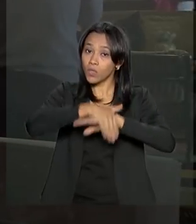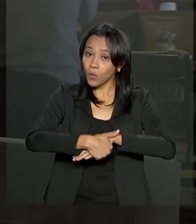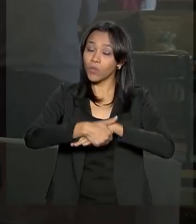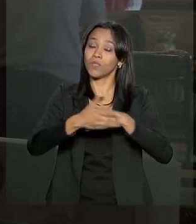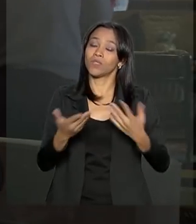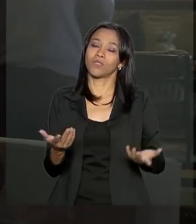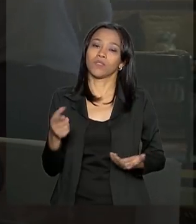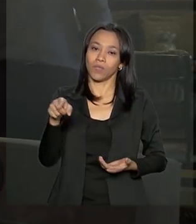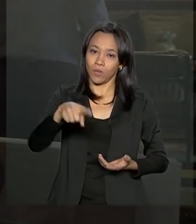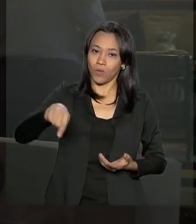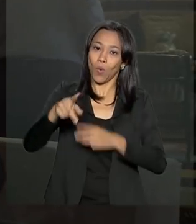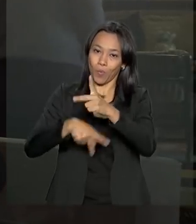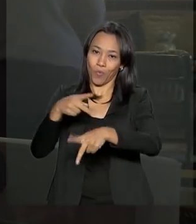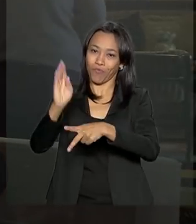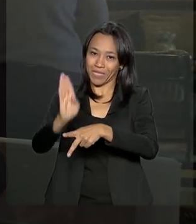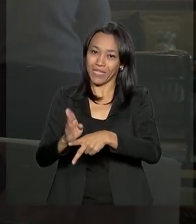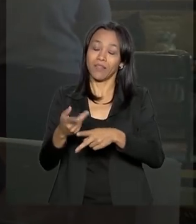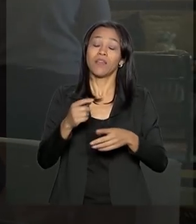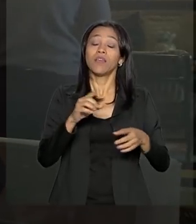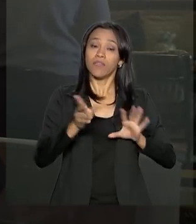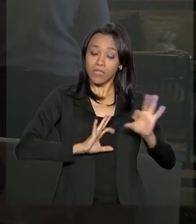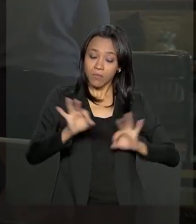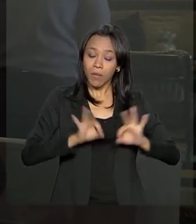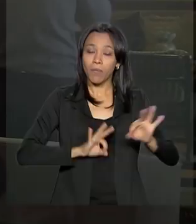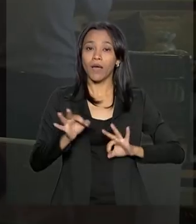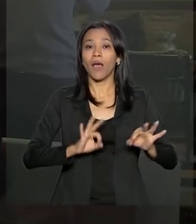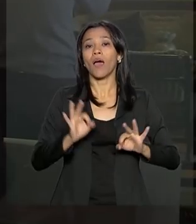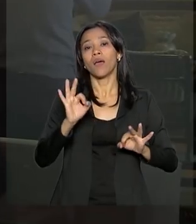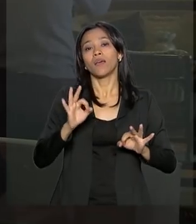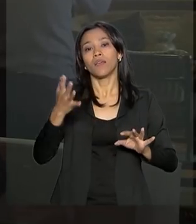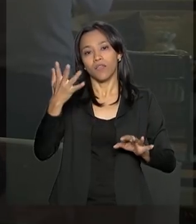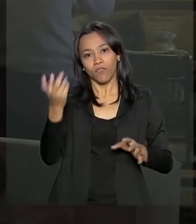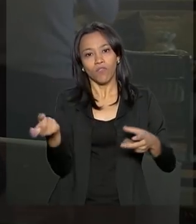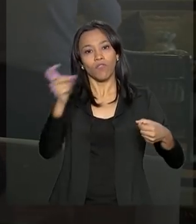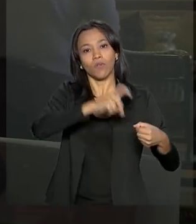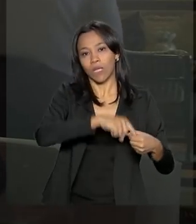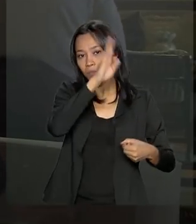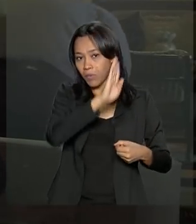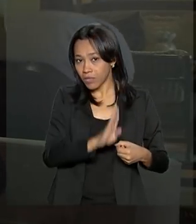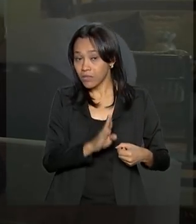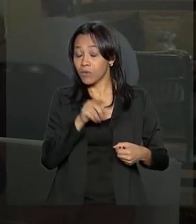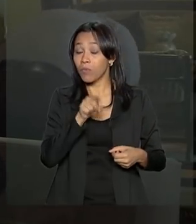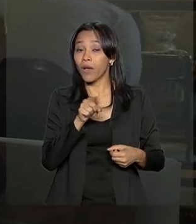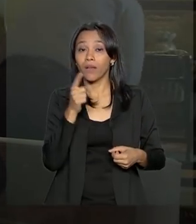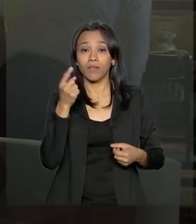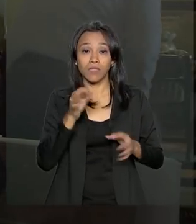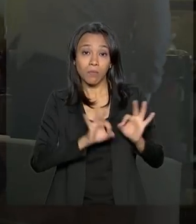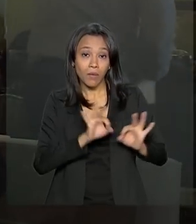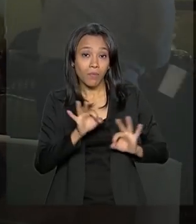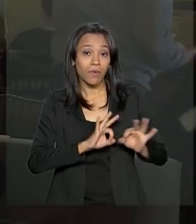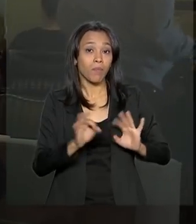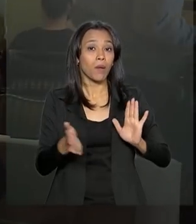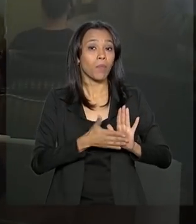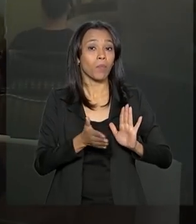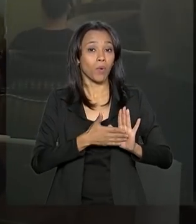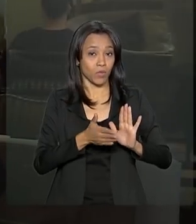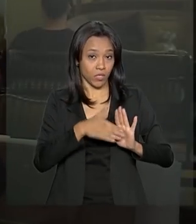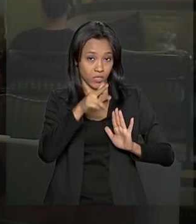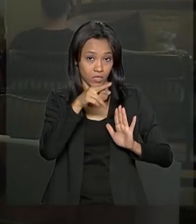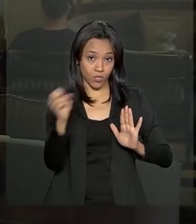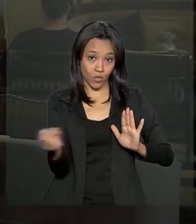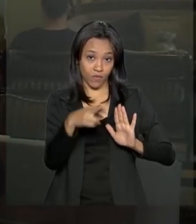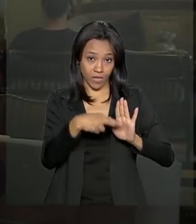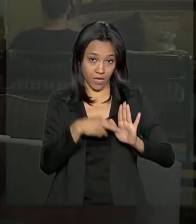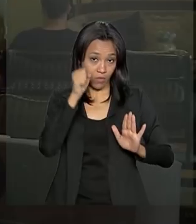cedo para o Brasil, exatamente para se preparar e voltar às negociações em relação à aprovação da nova Previdência. Bem, eu volto a qualquer